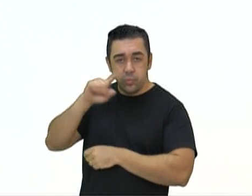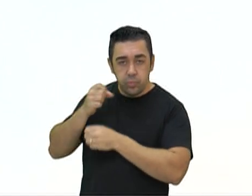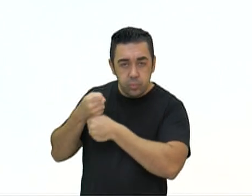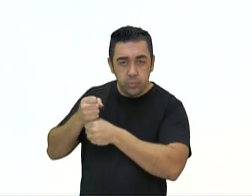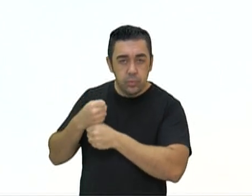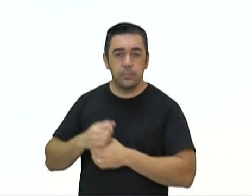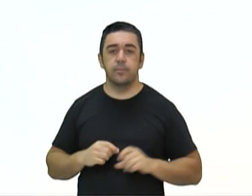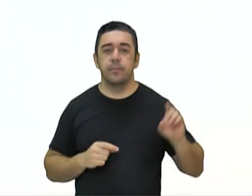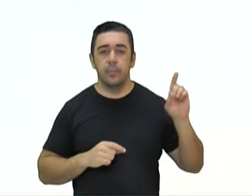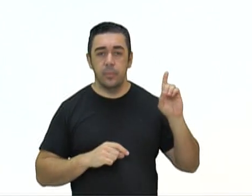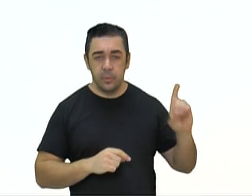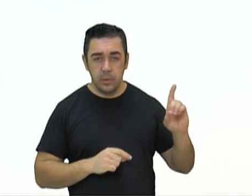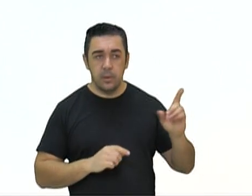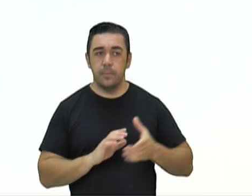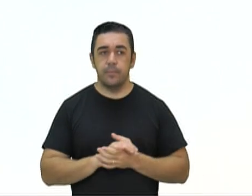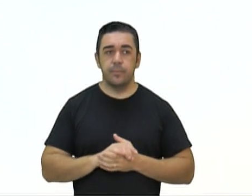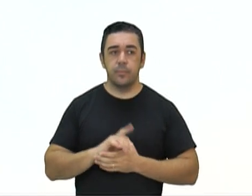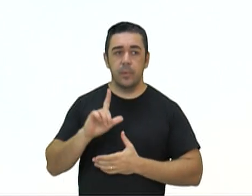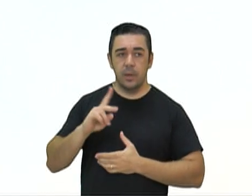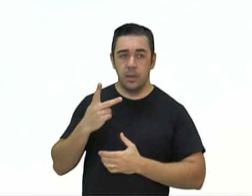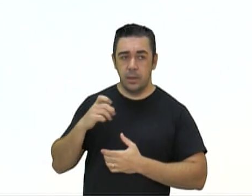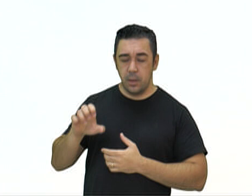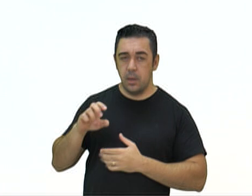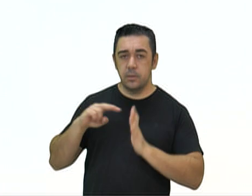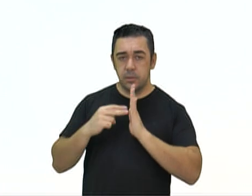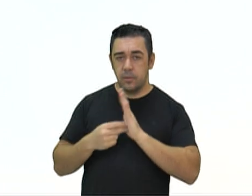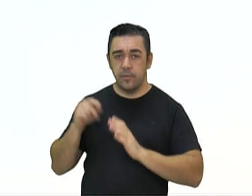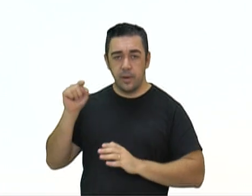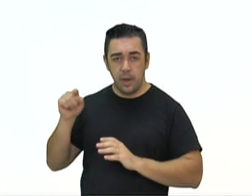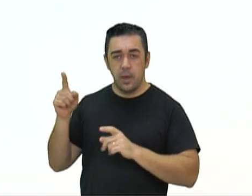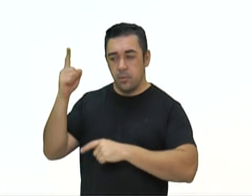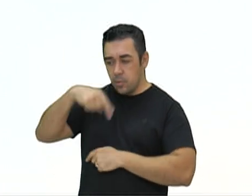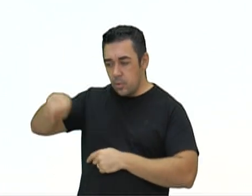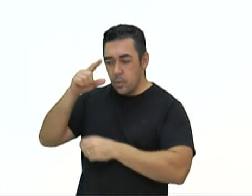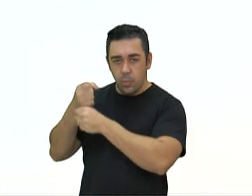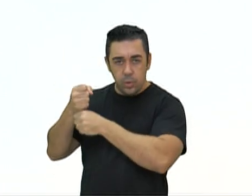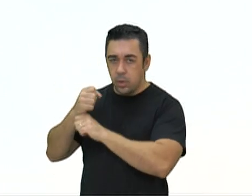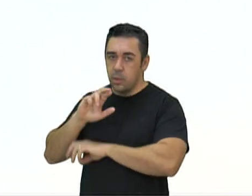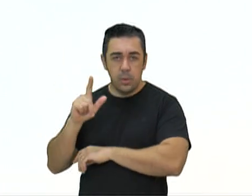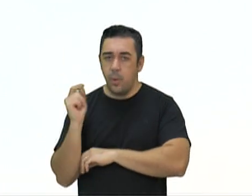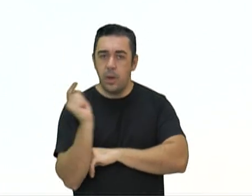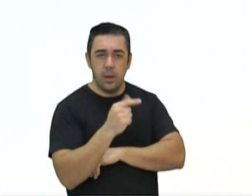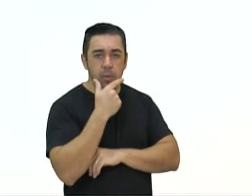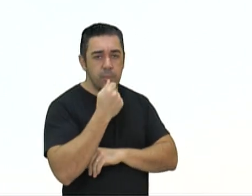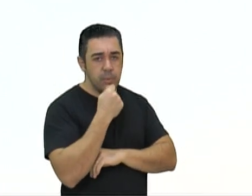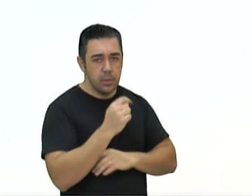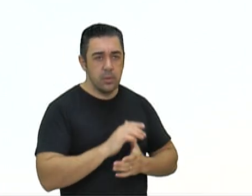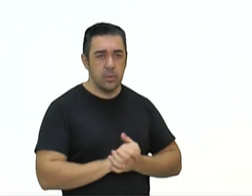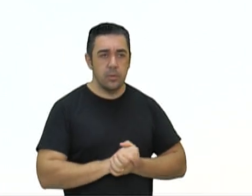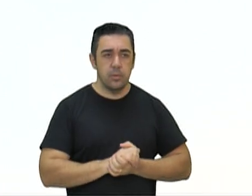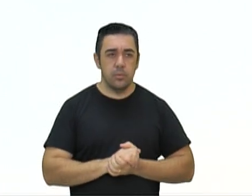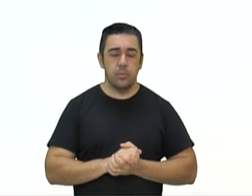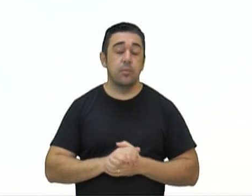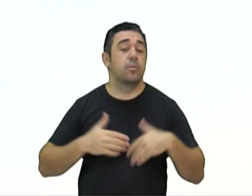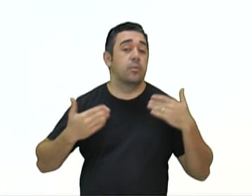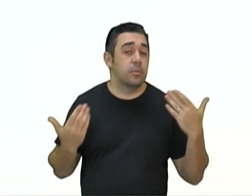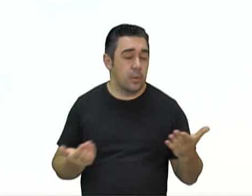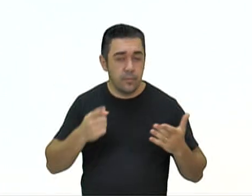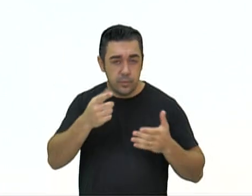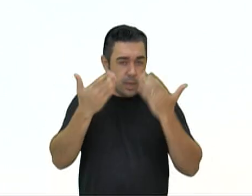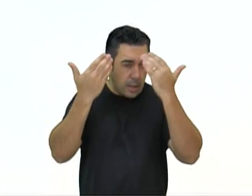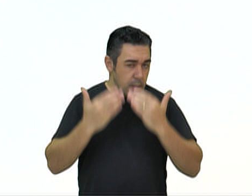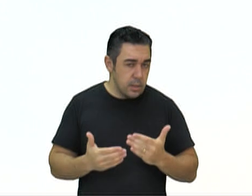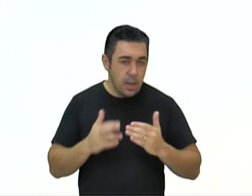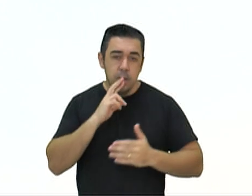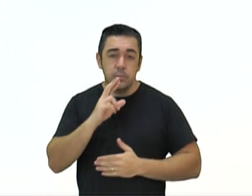o pronome referencial lhe se refere ao moinho e não a ele, o filho mais velho? Então, vocês vão analisar e vão